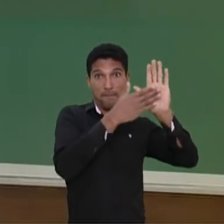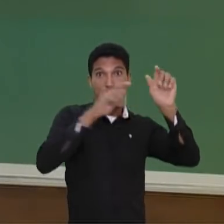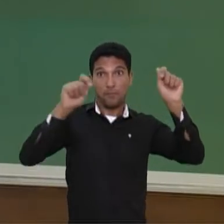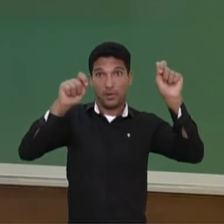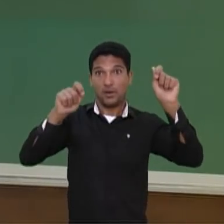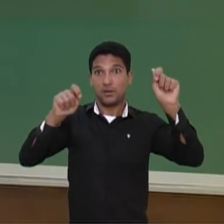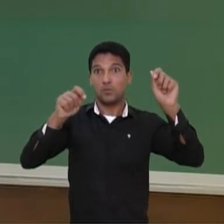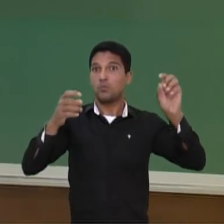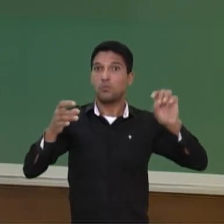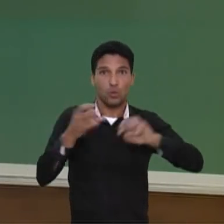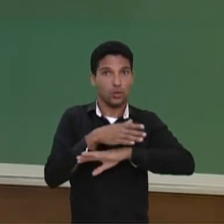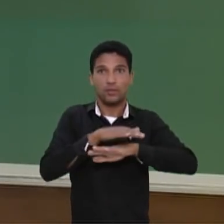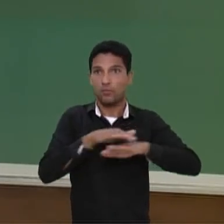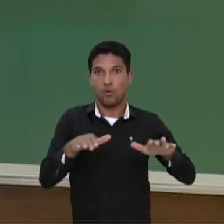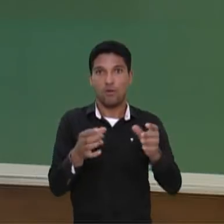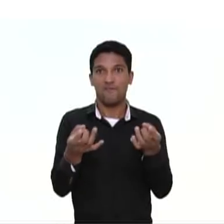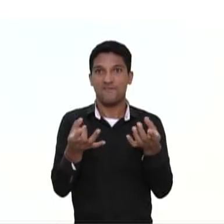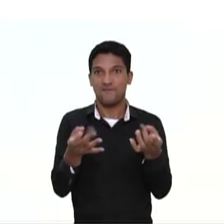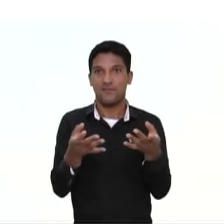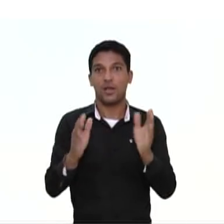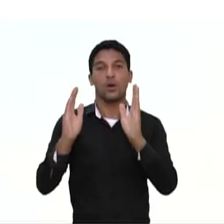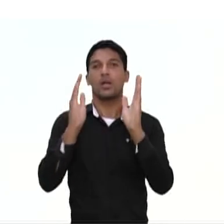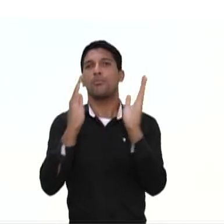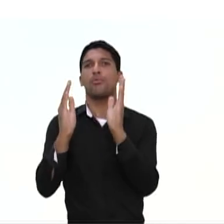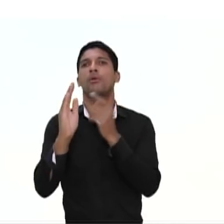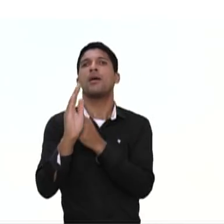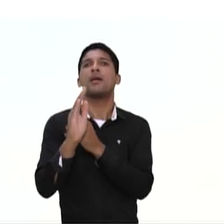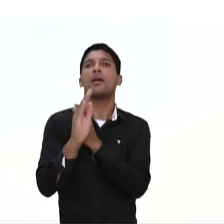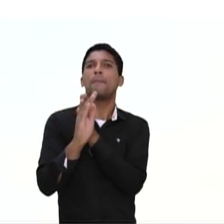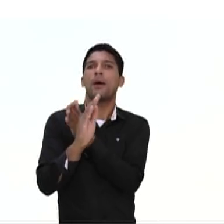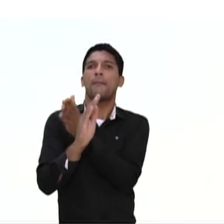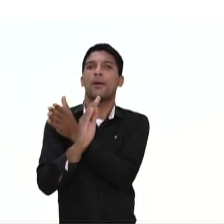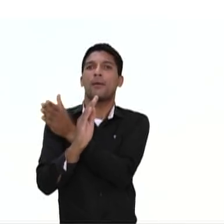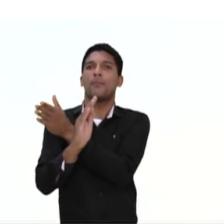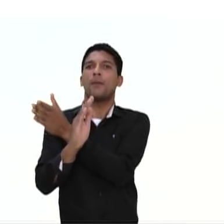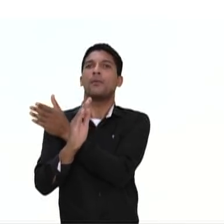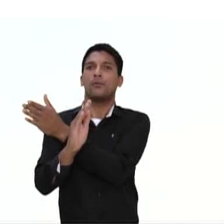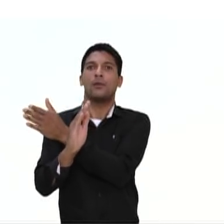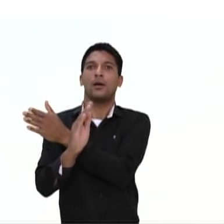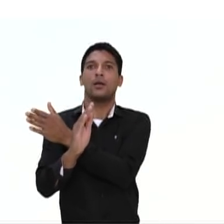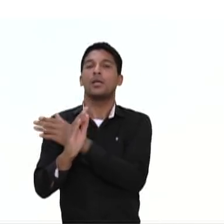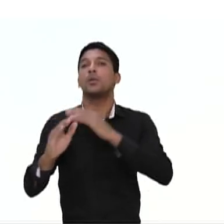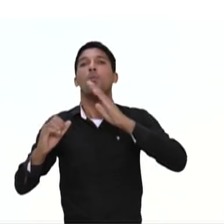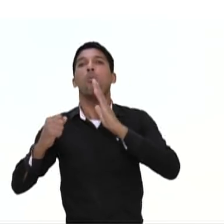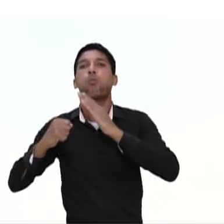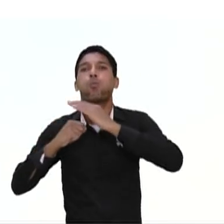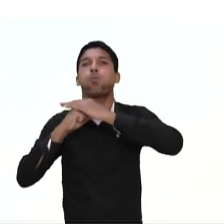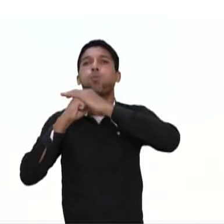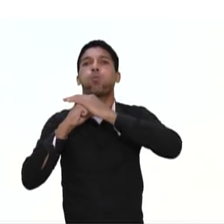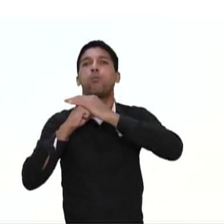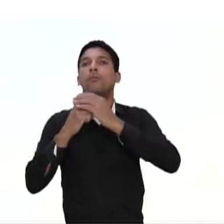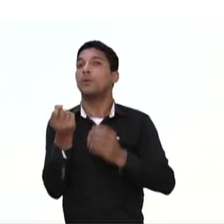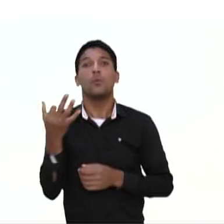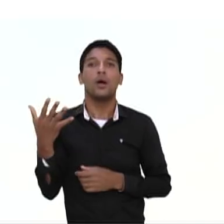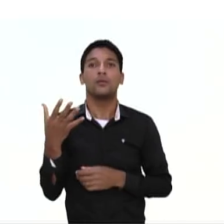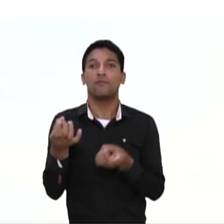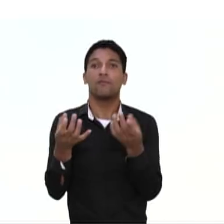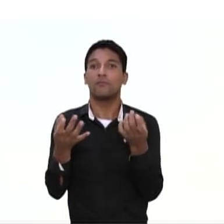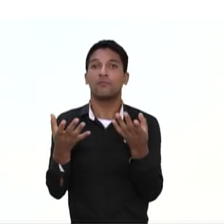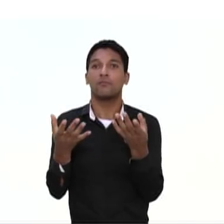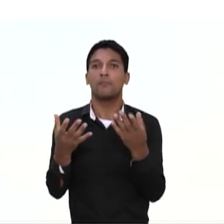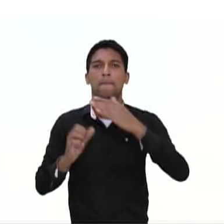máximo certo então e vamos ver aí o kiki nós temos o b